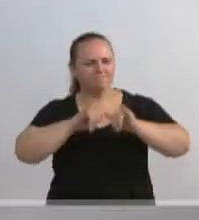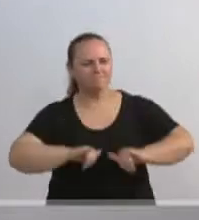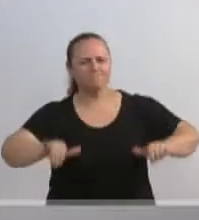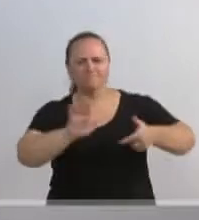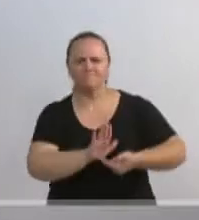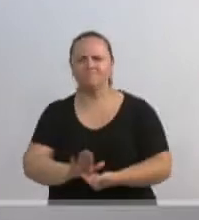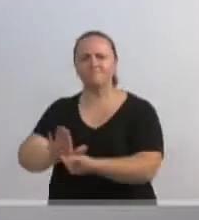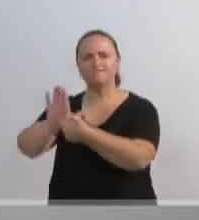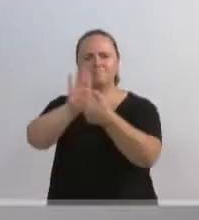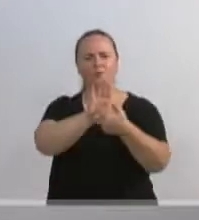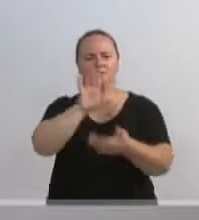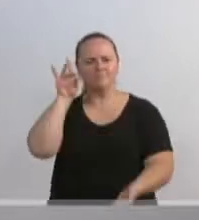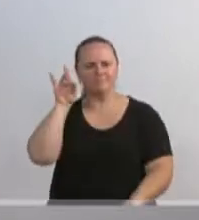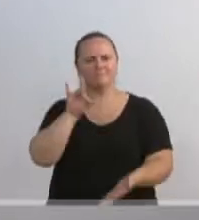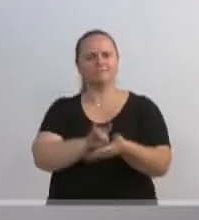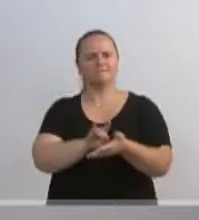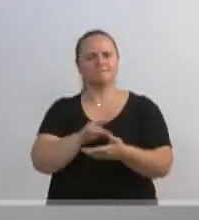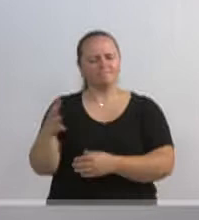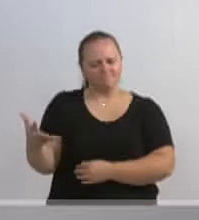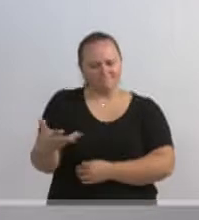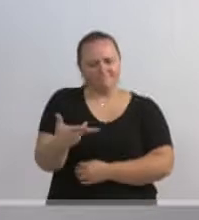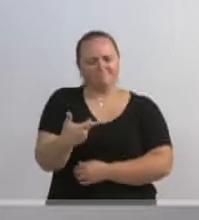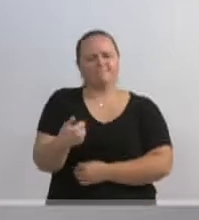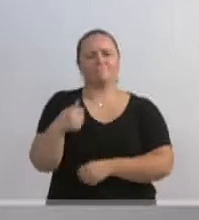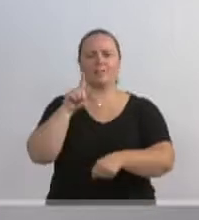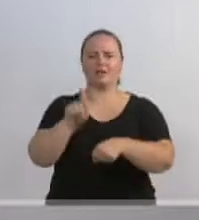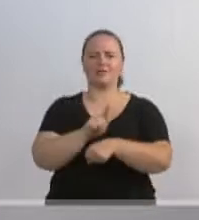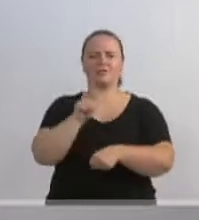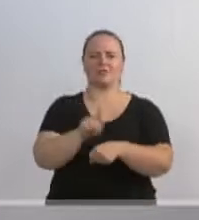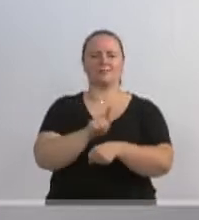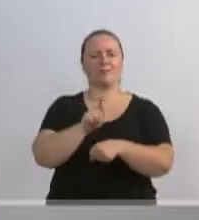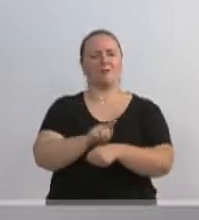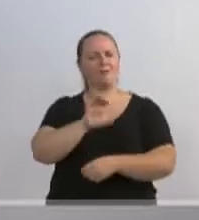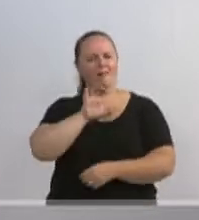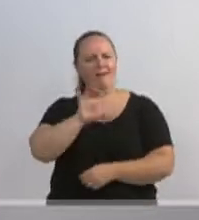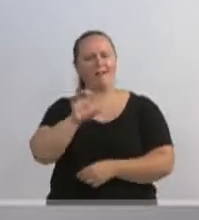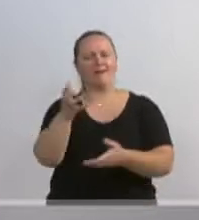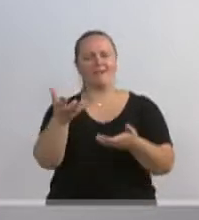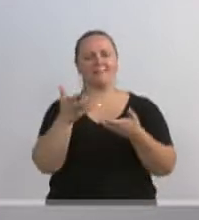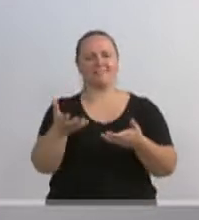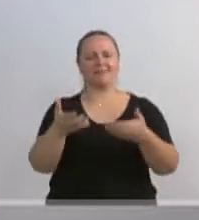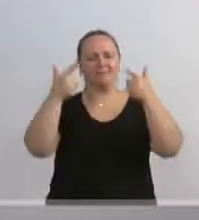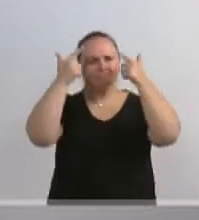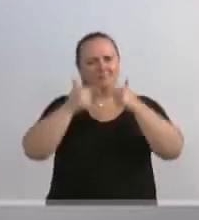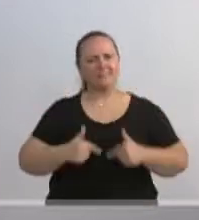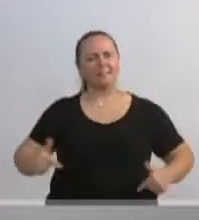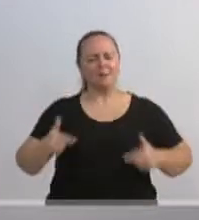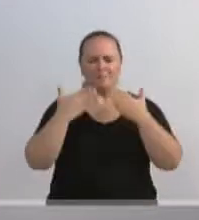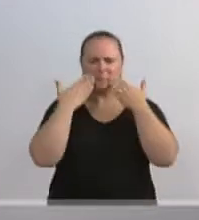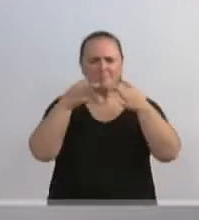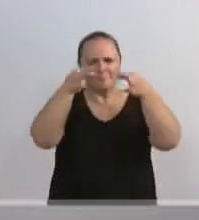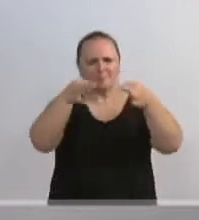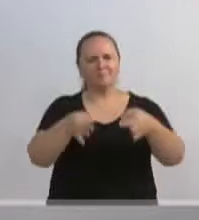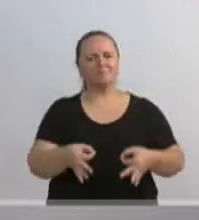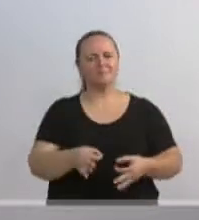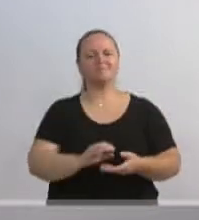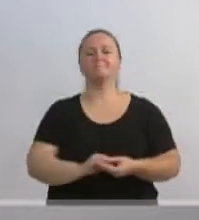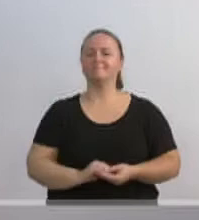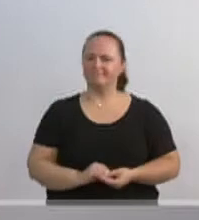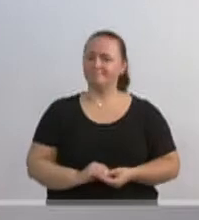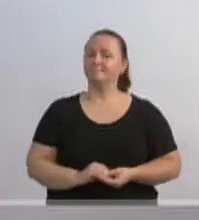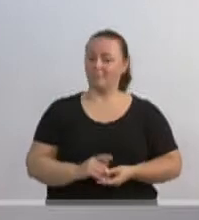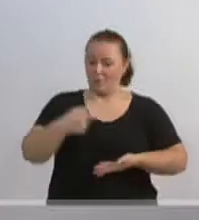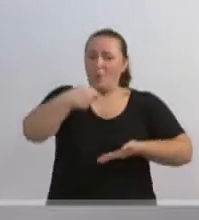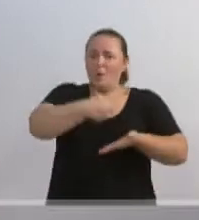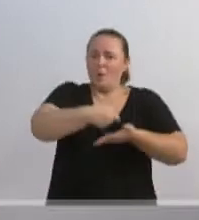precisamos é uma experiência em ciência na gestão pública é isso que nós queremos fazer com muita transparência até porque isso é uma obrigação